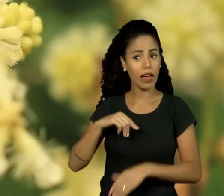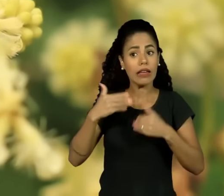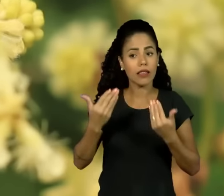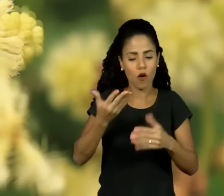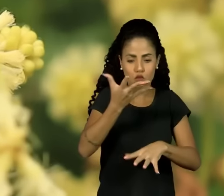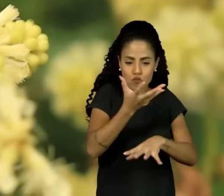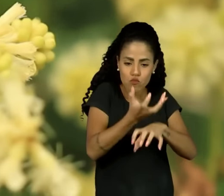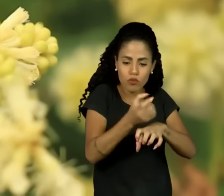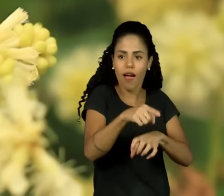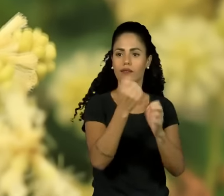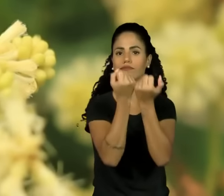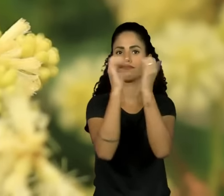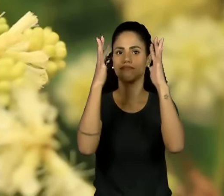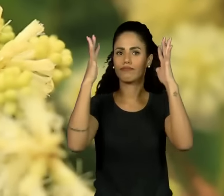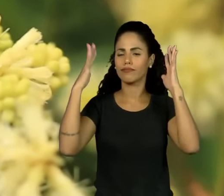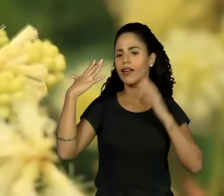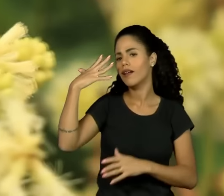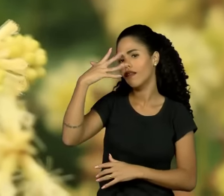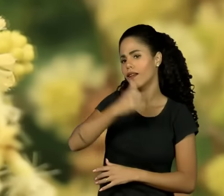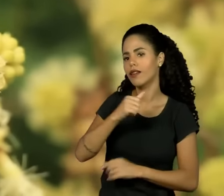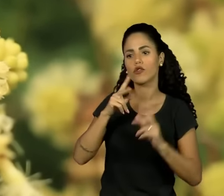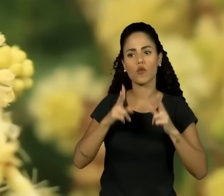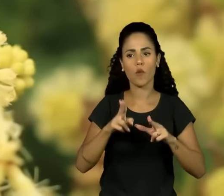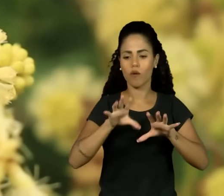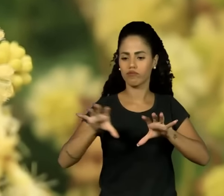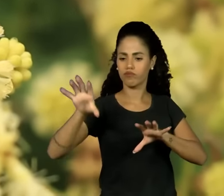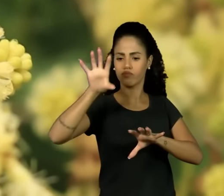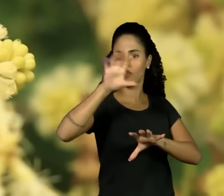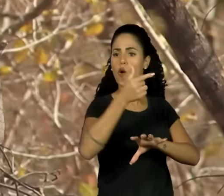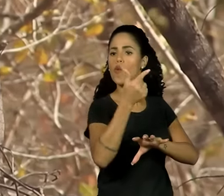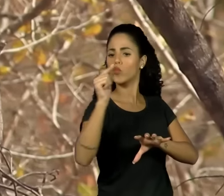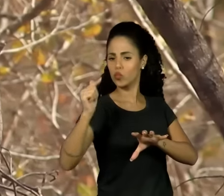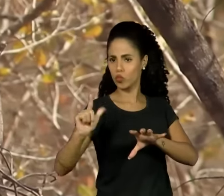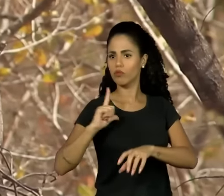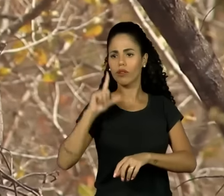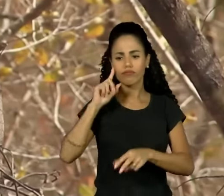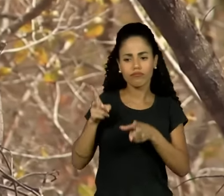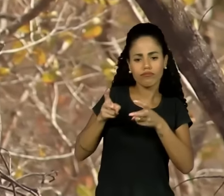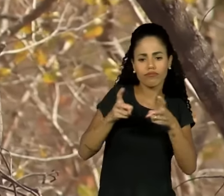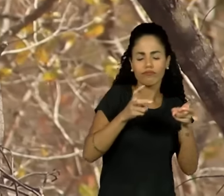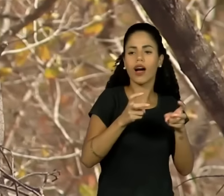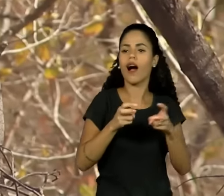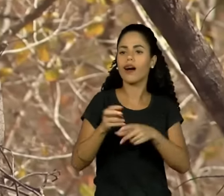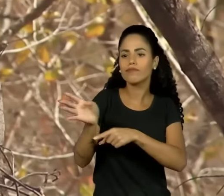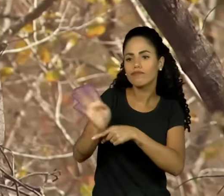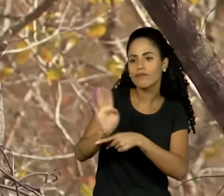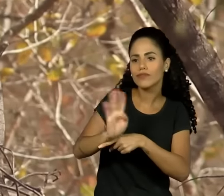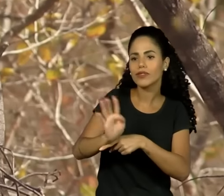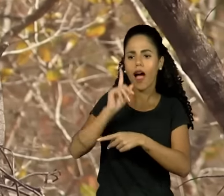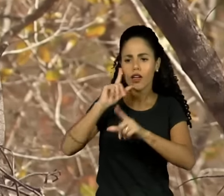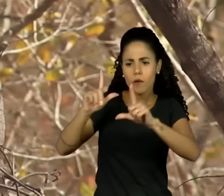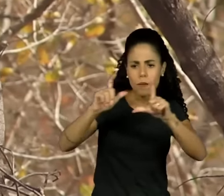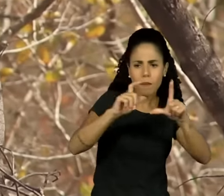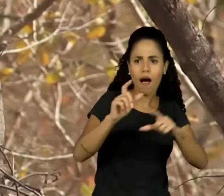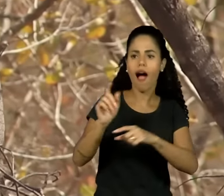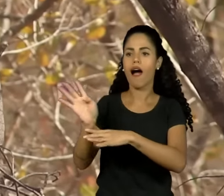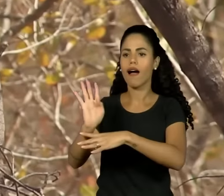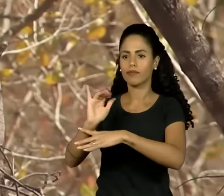Caatinga, ele é uma floresta, assim como os outros biomas, e a gente pode ver isso através das imagens, dos vídeos, dos documentários que